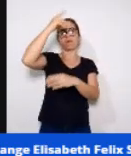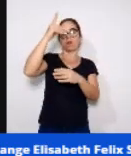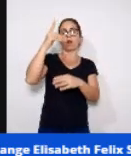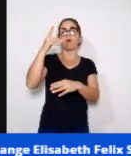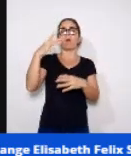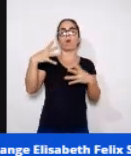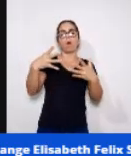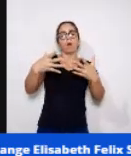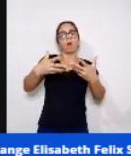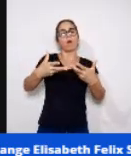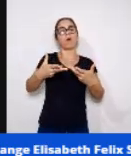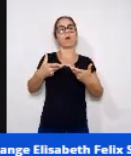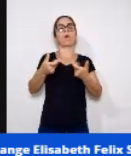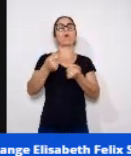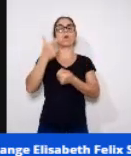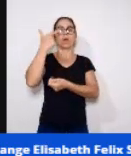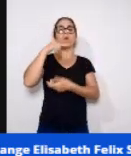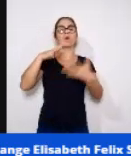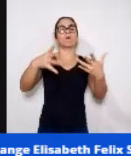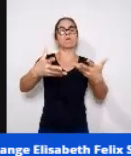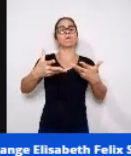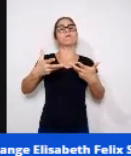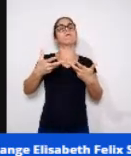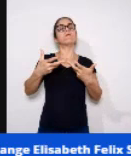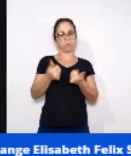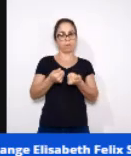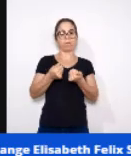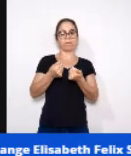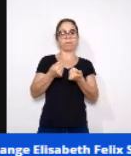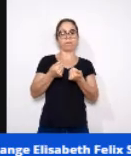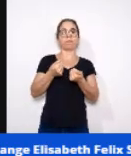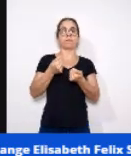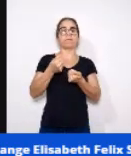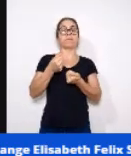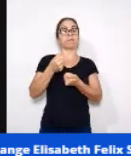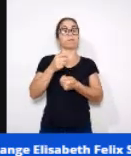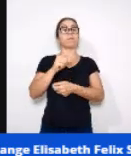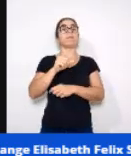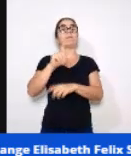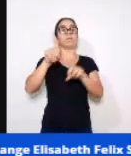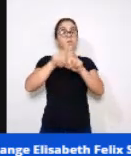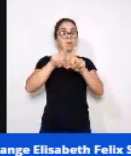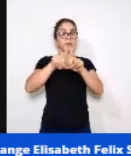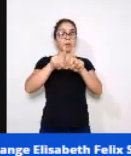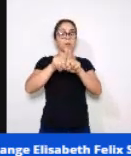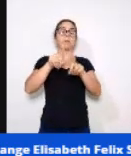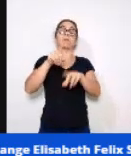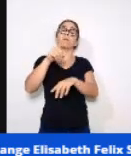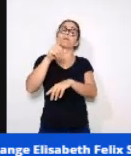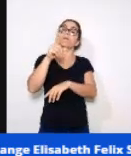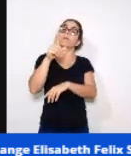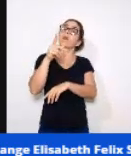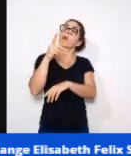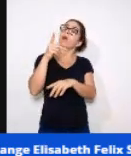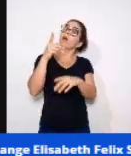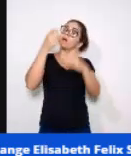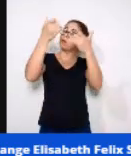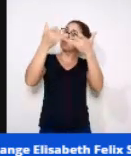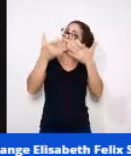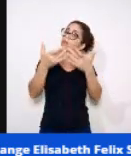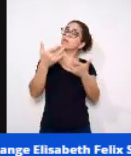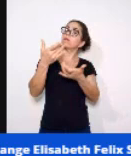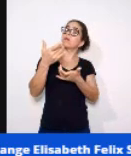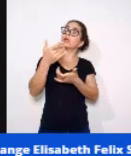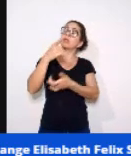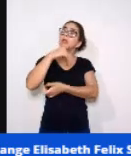óbvio também, nós não podemos deixar de citar que podemos ter alunos que vai ter uma ajuda muito